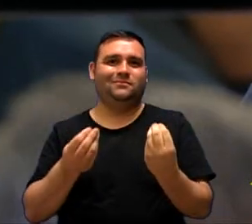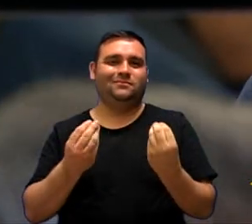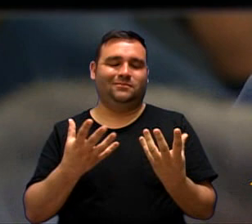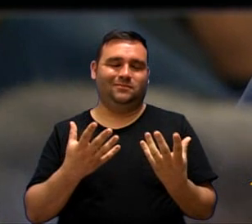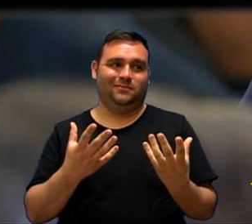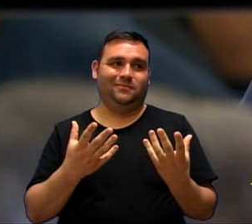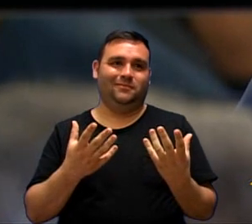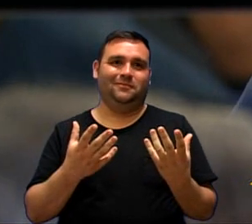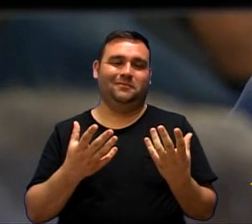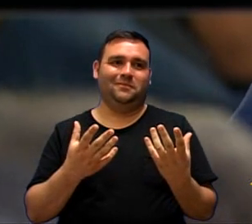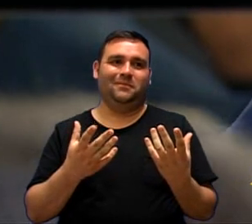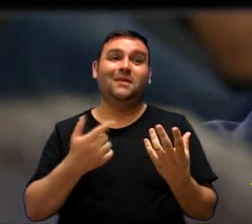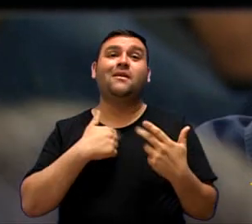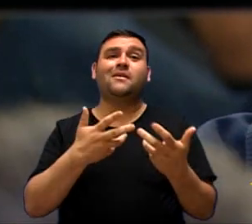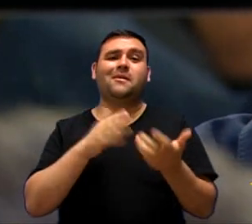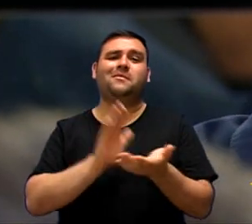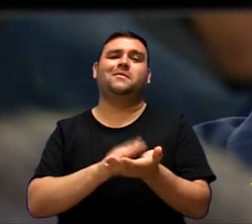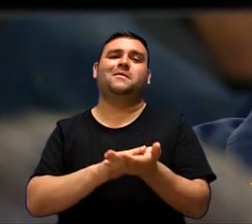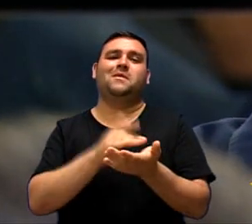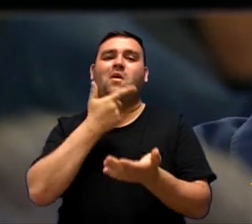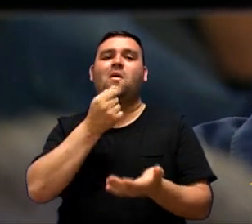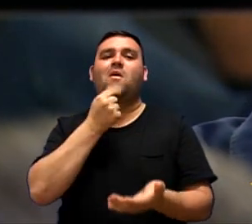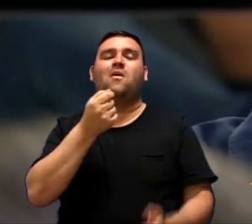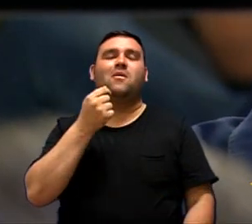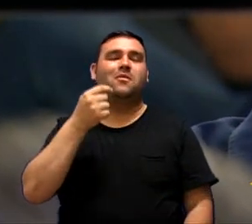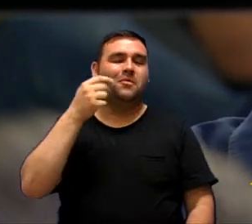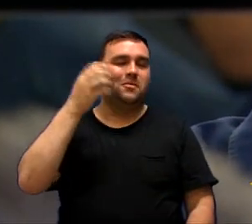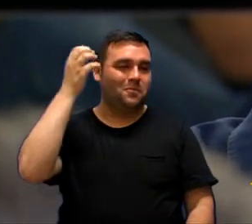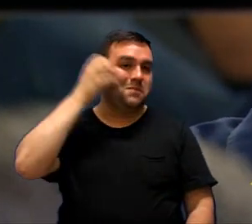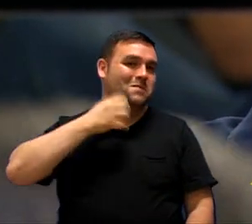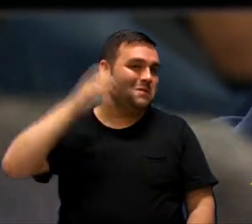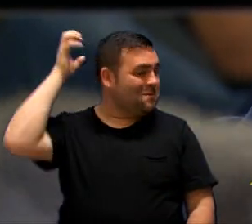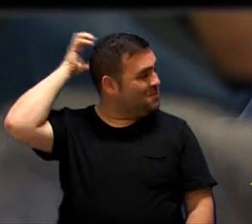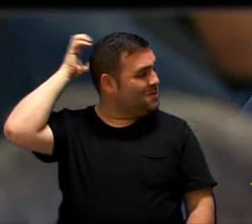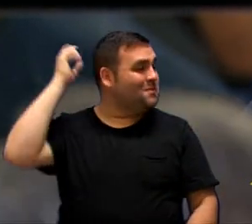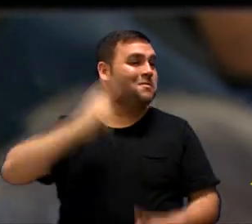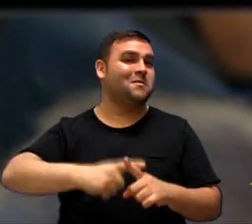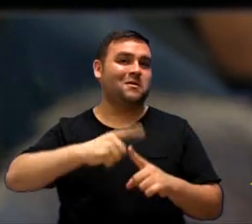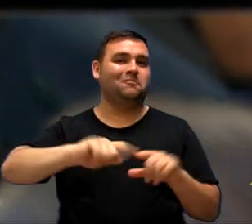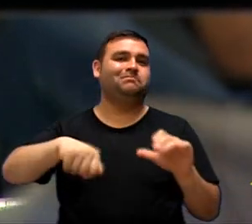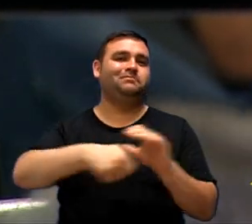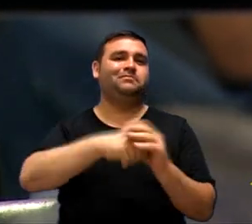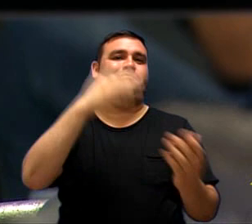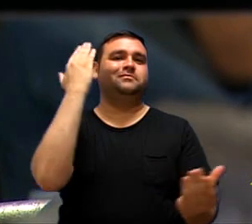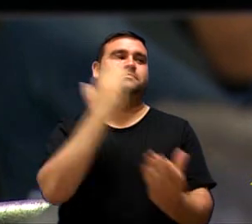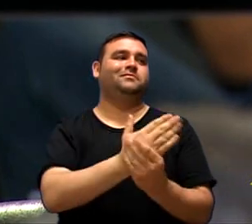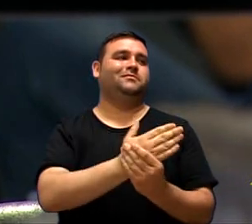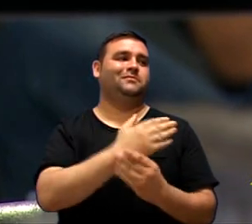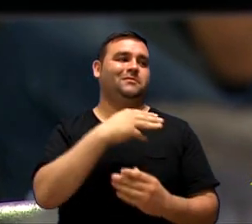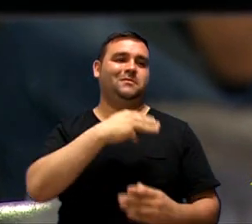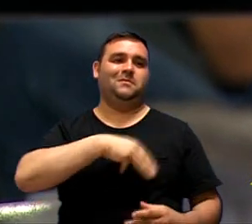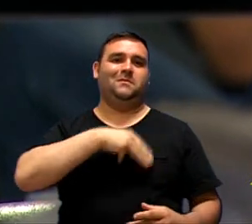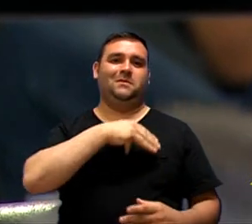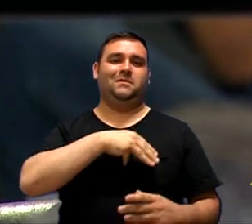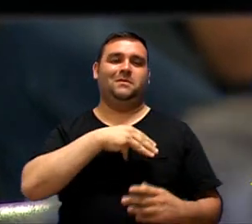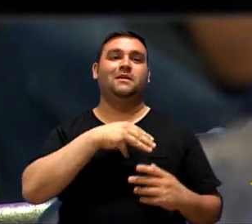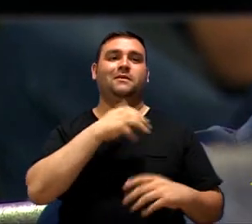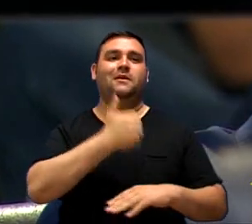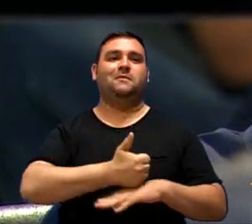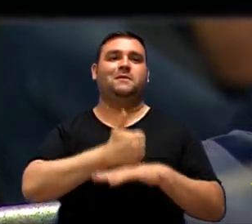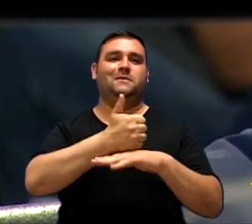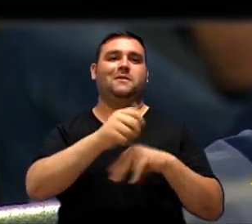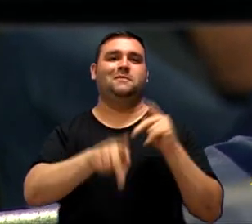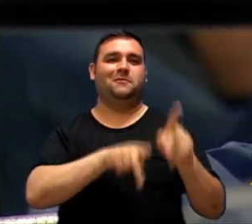é uma vergonha. Eu quero parabenizar o vereador Périx, que ingressou no Ministério Público contra a Invest Sorocaba, porque é